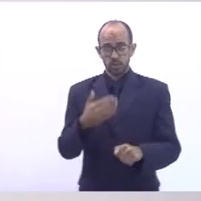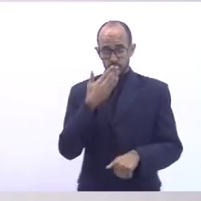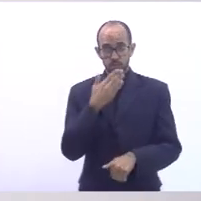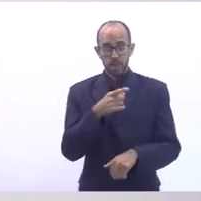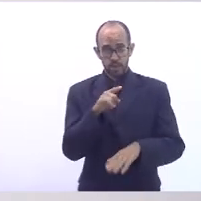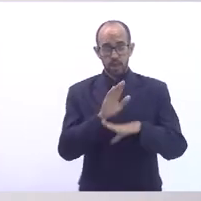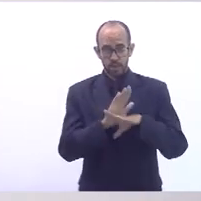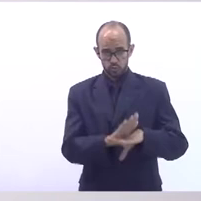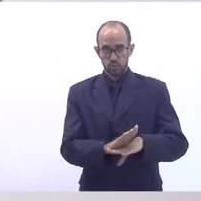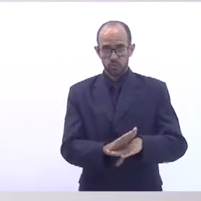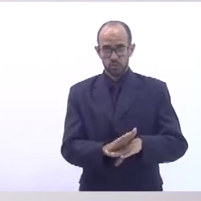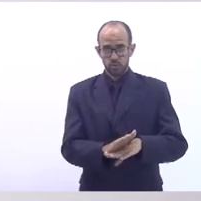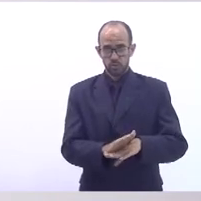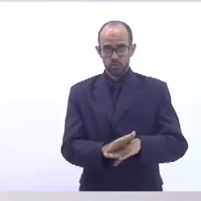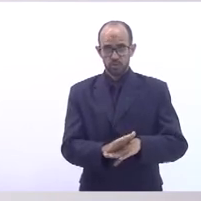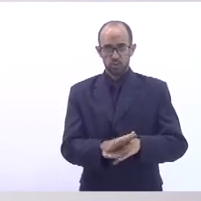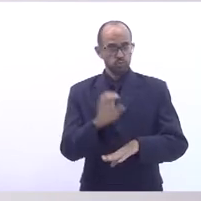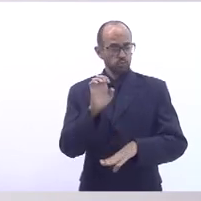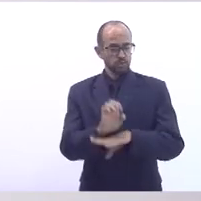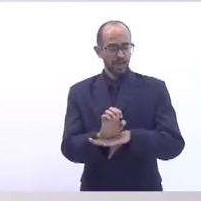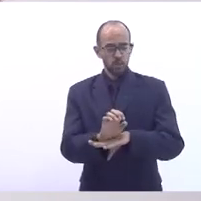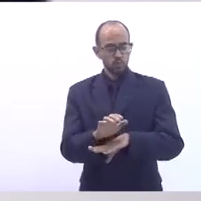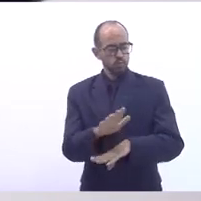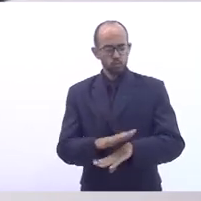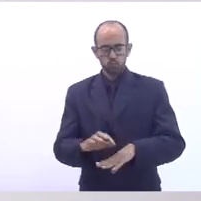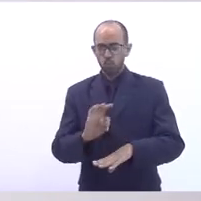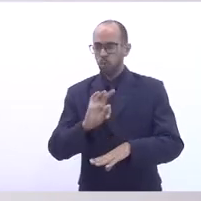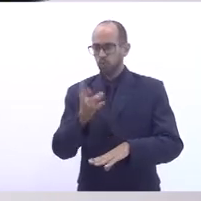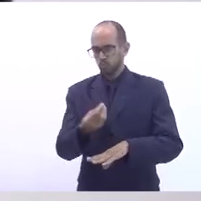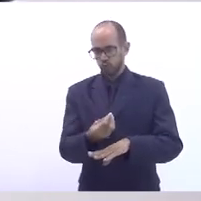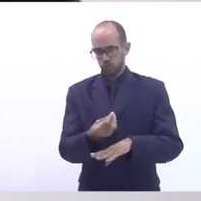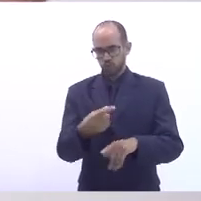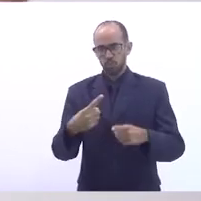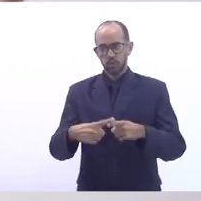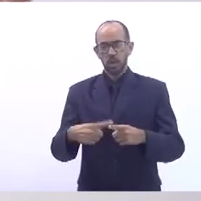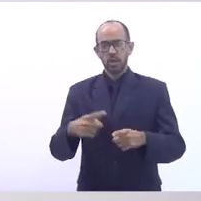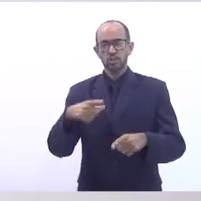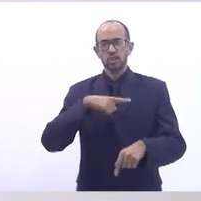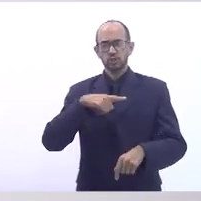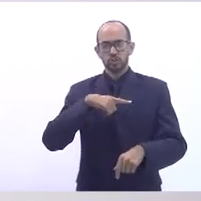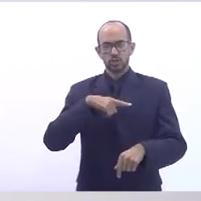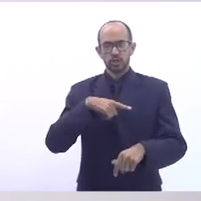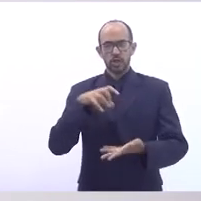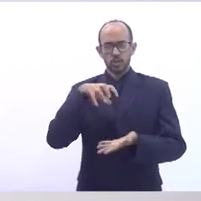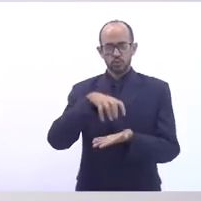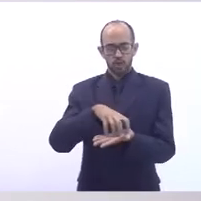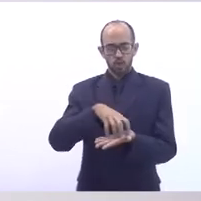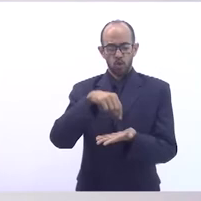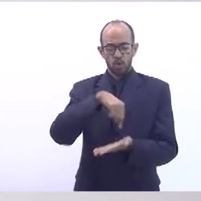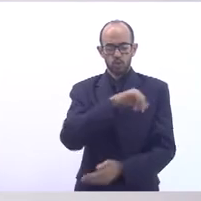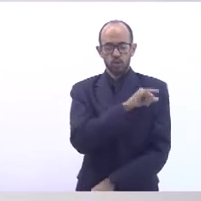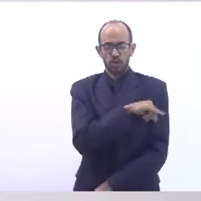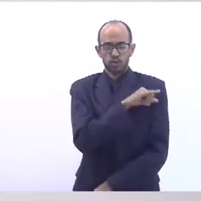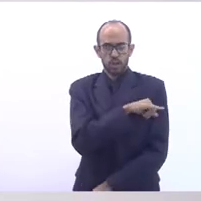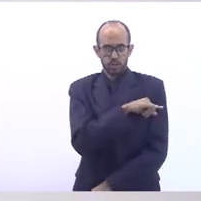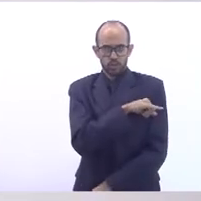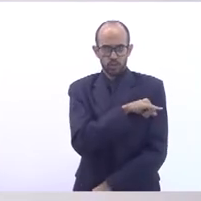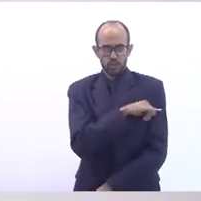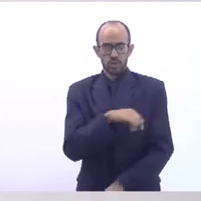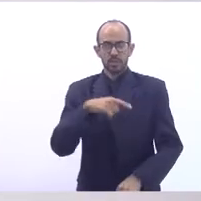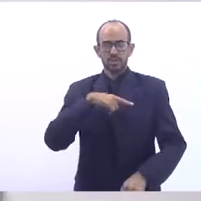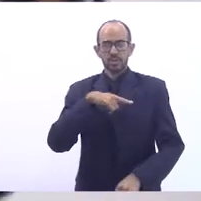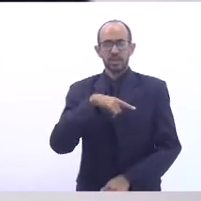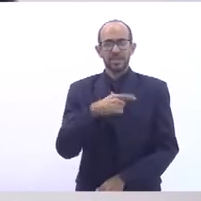ajuda isso no estado todo né porque nós temos a Seccional do Rio de Janeiro e nós temos